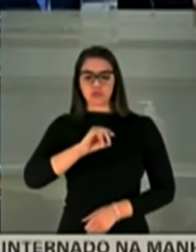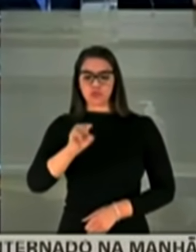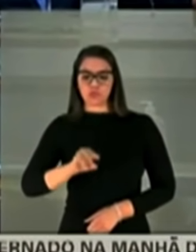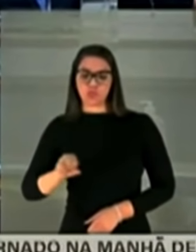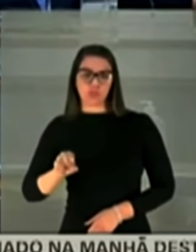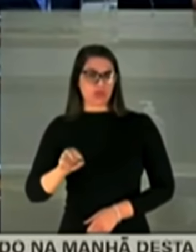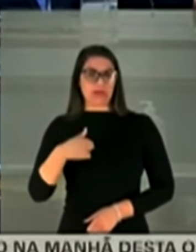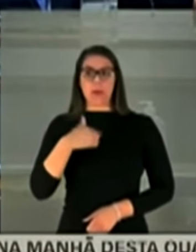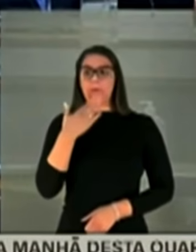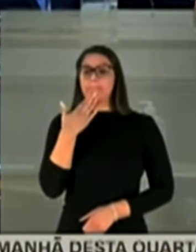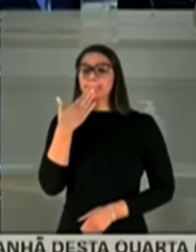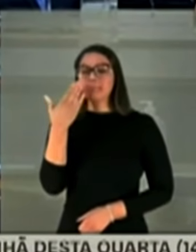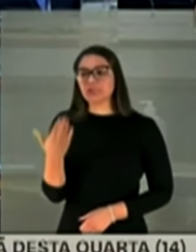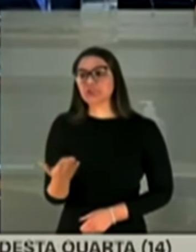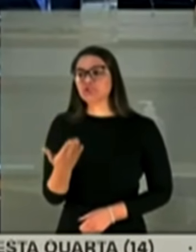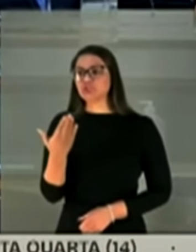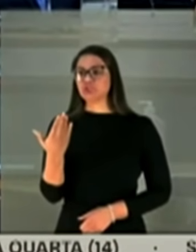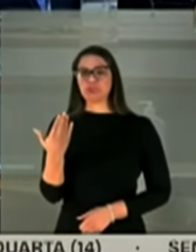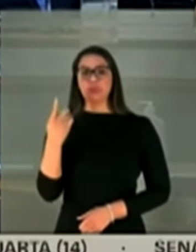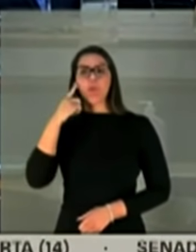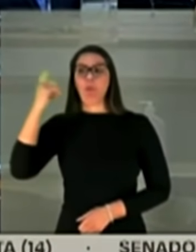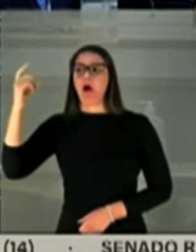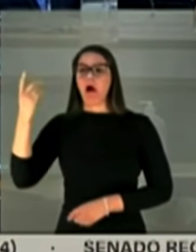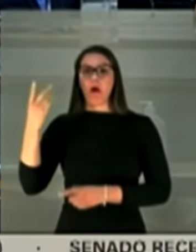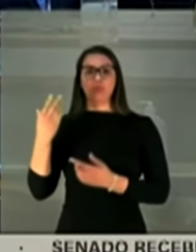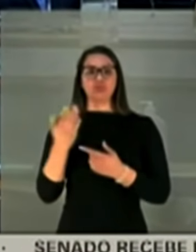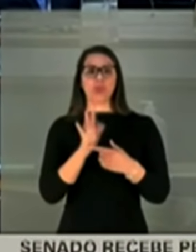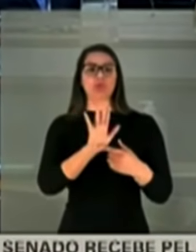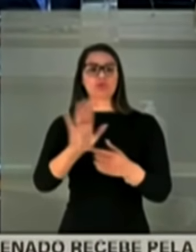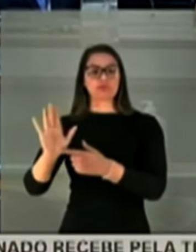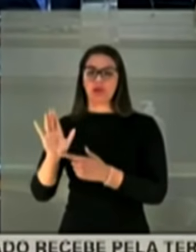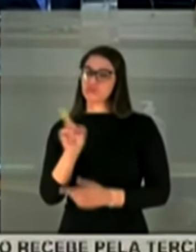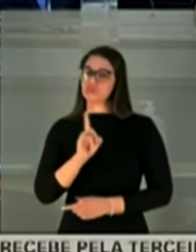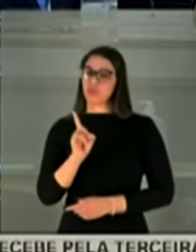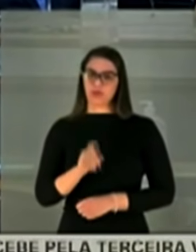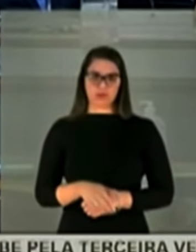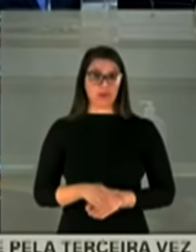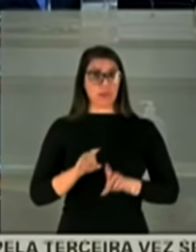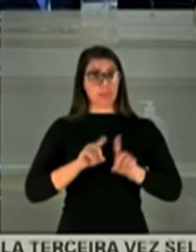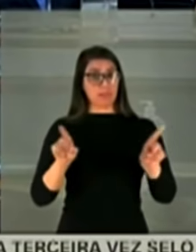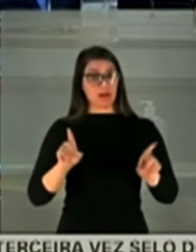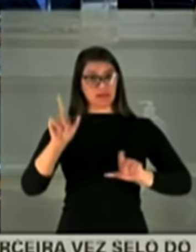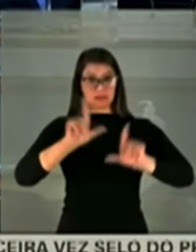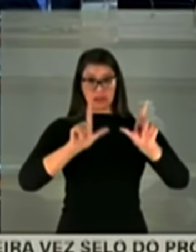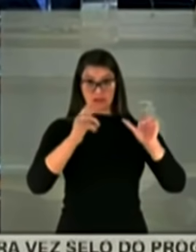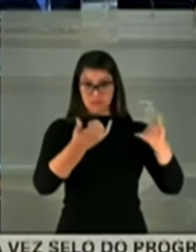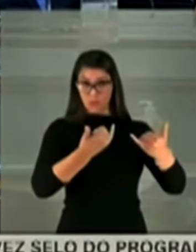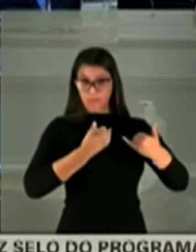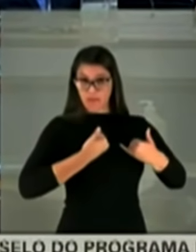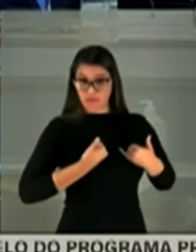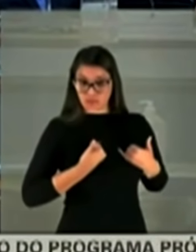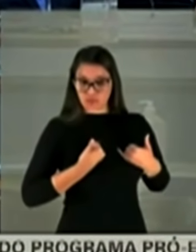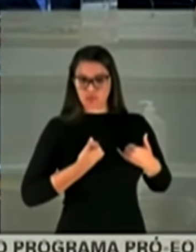eu pedi, solicitei que ele reproduzisse aquilo na CPI, mas também tive informações da imprensa que